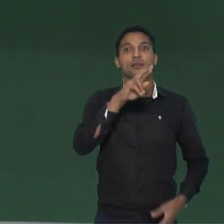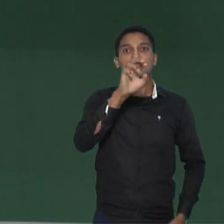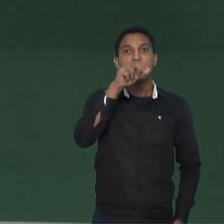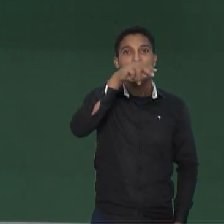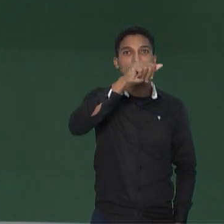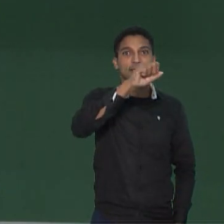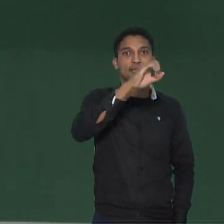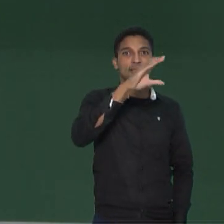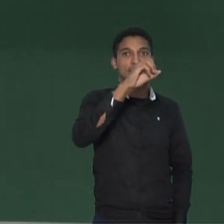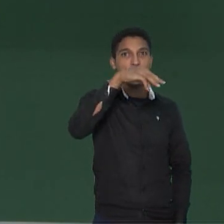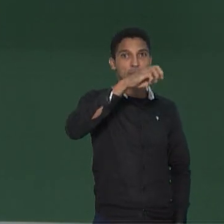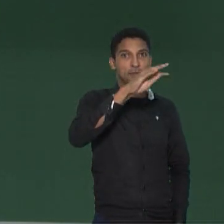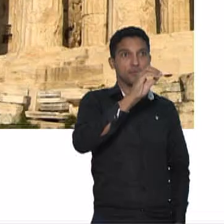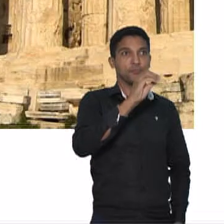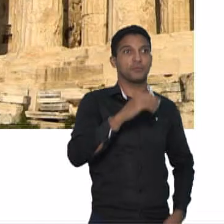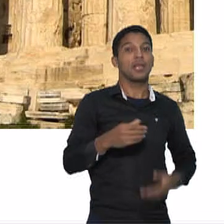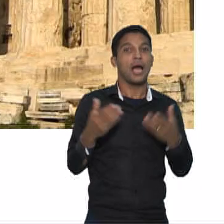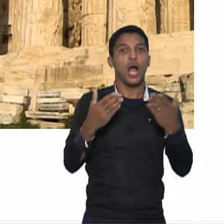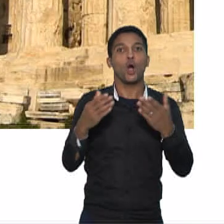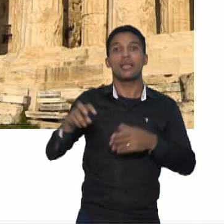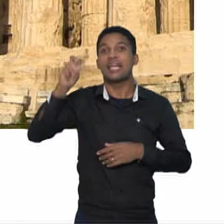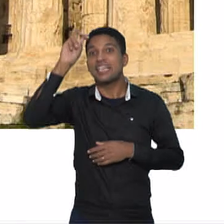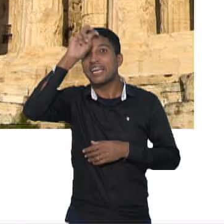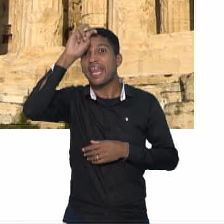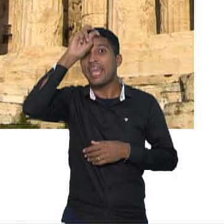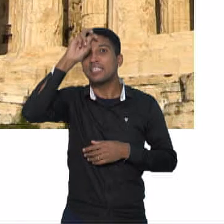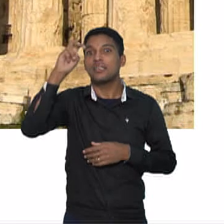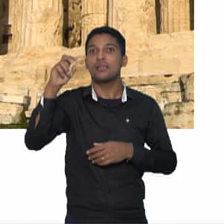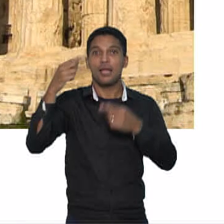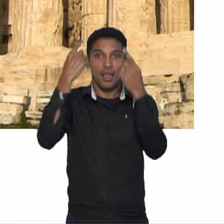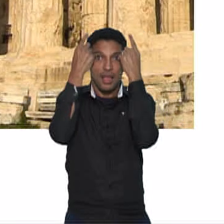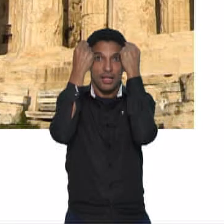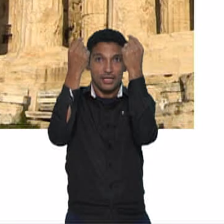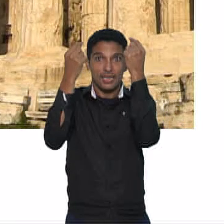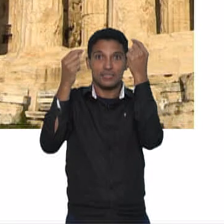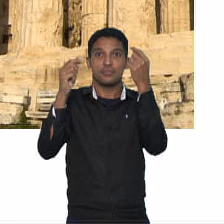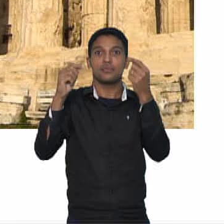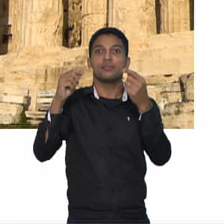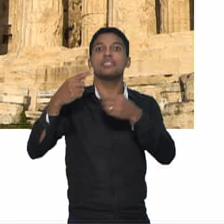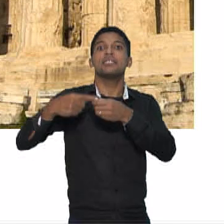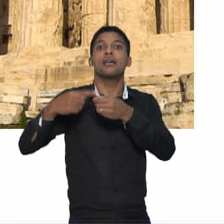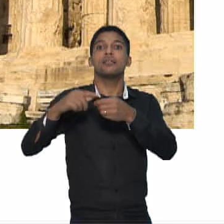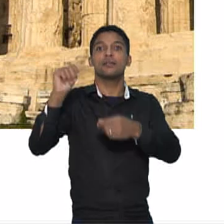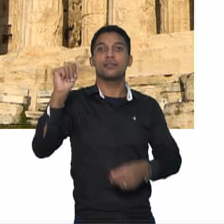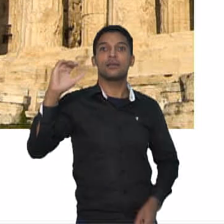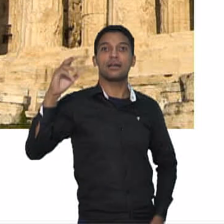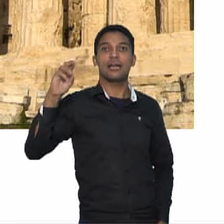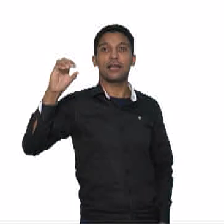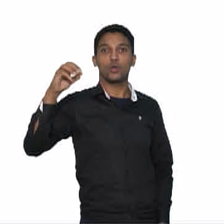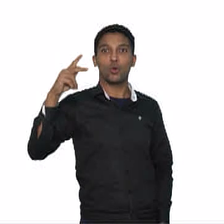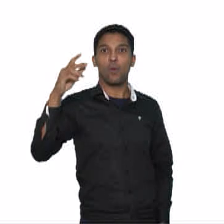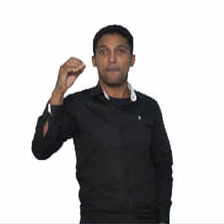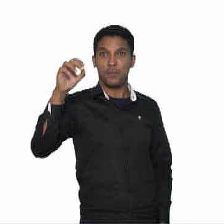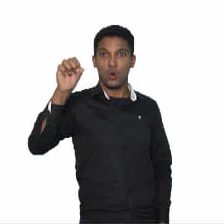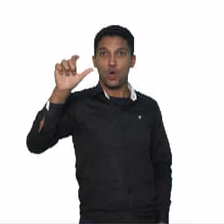vamos voltar à Grécia Antiga, Acrópole, né, de Atenas, para você ver a composição que é muito parecida, tá?